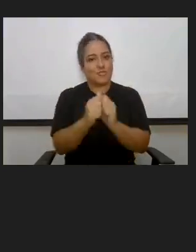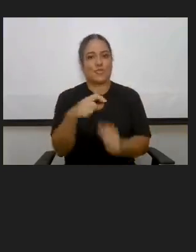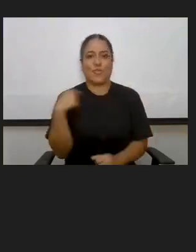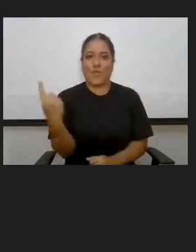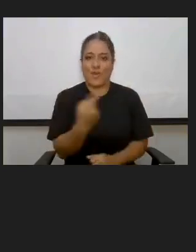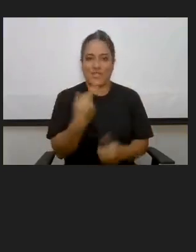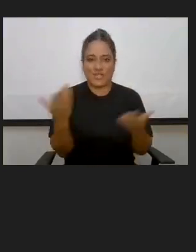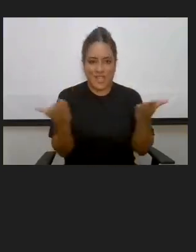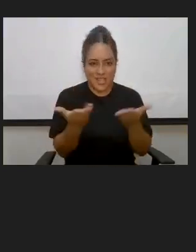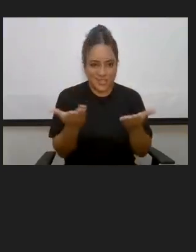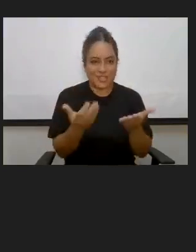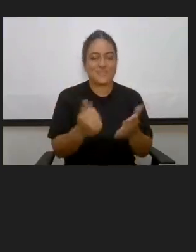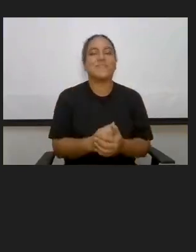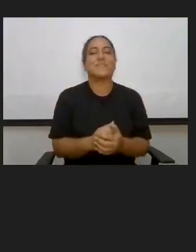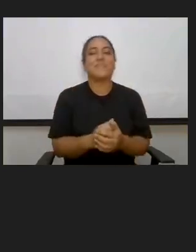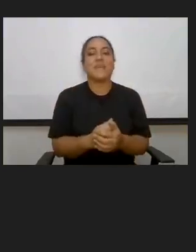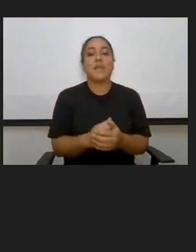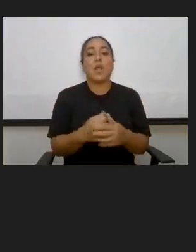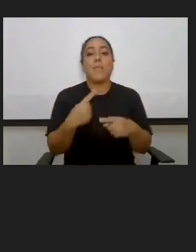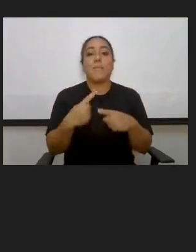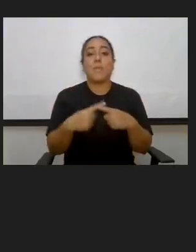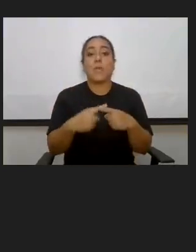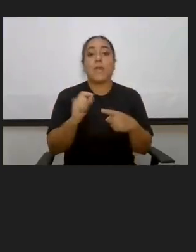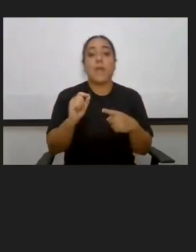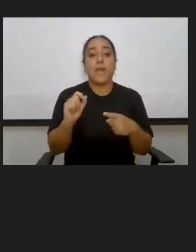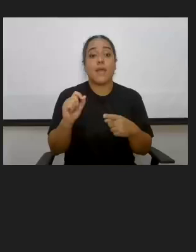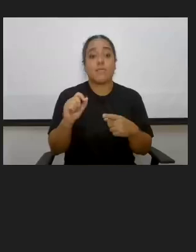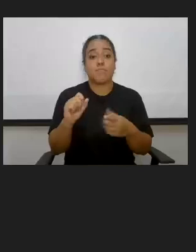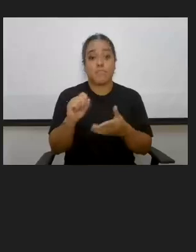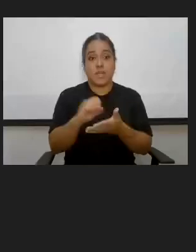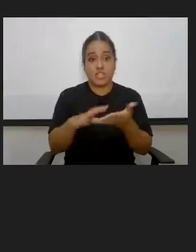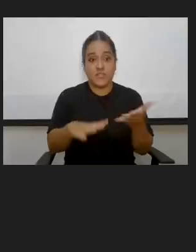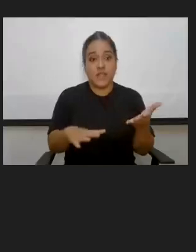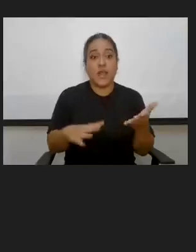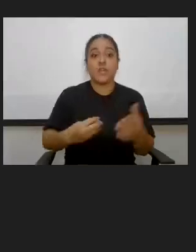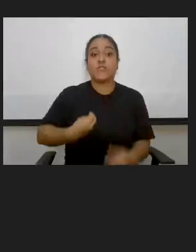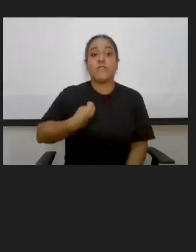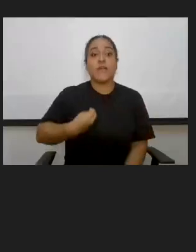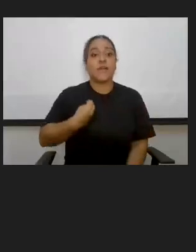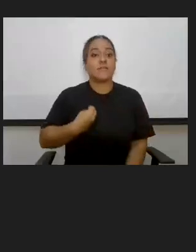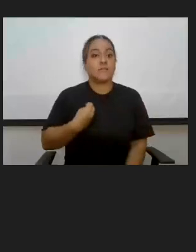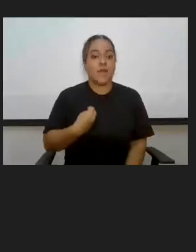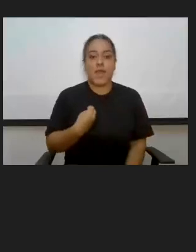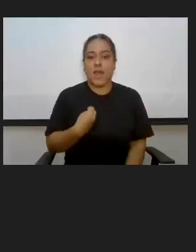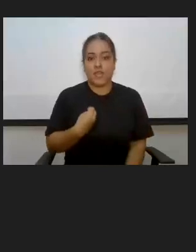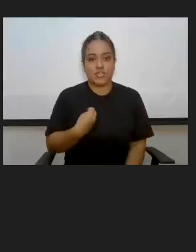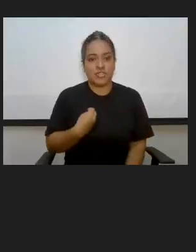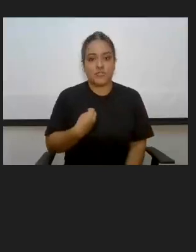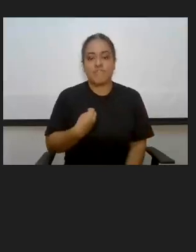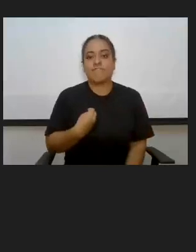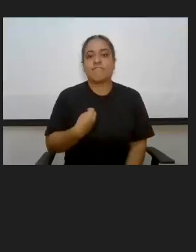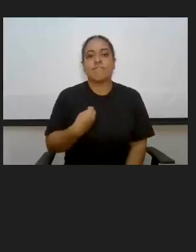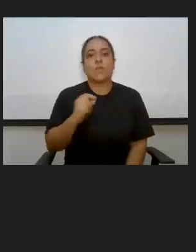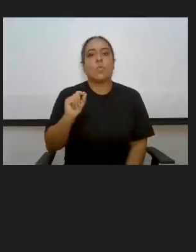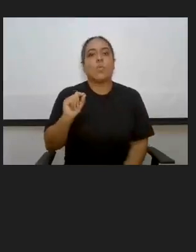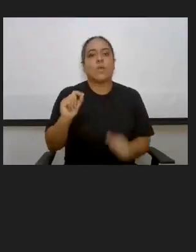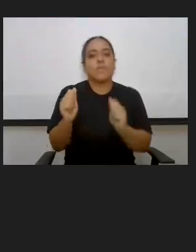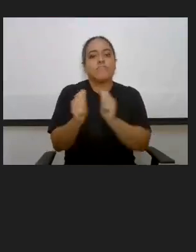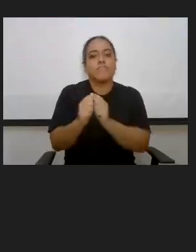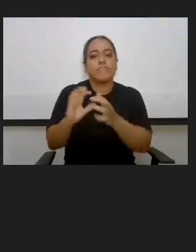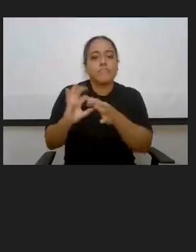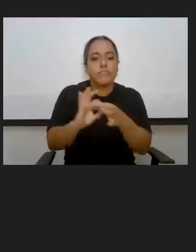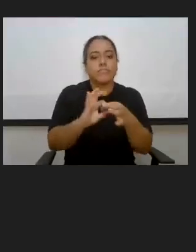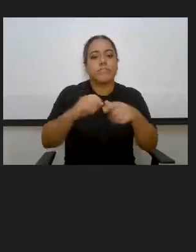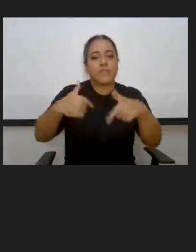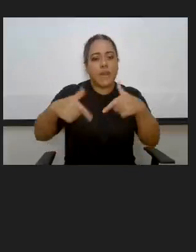nesse momento, porque é uma atividade que faz parte de um trabalho do